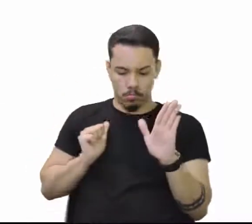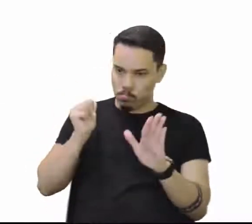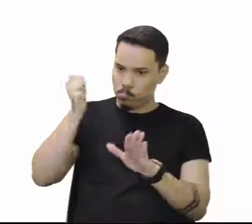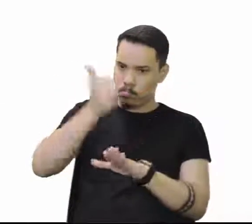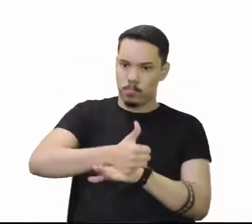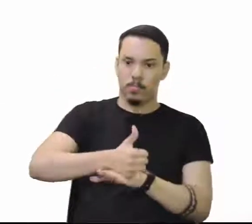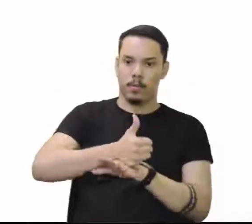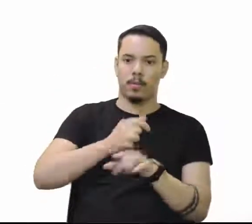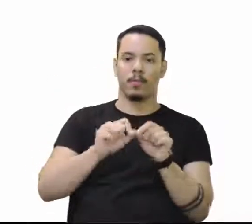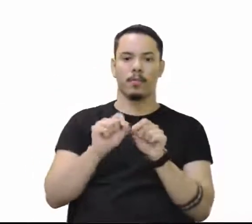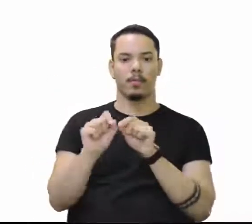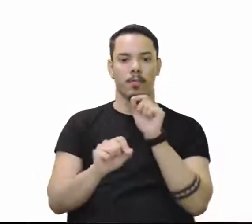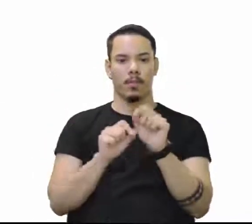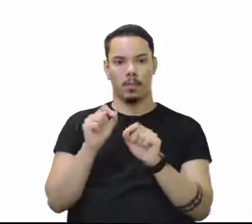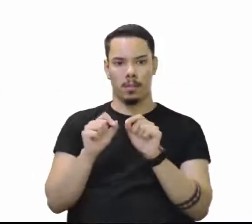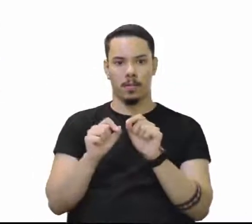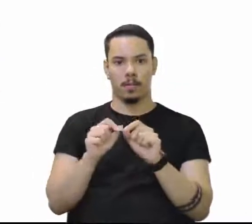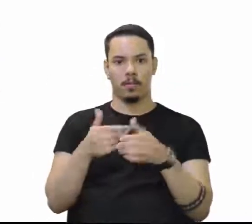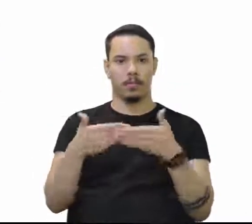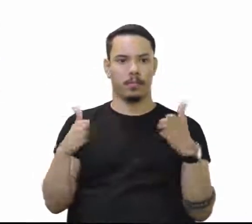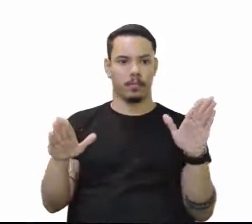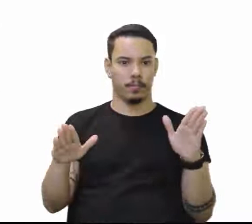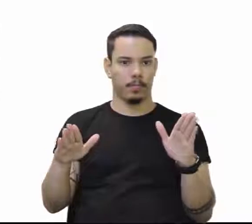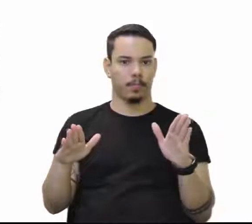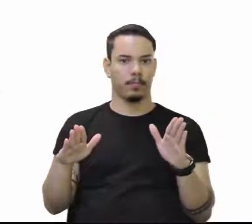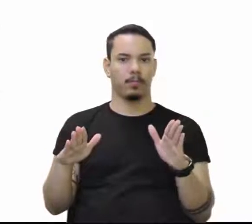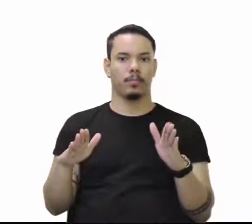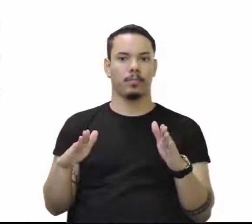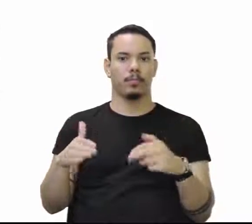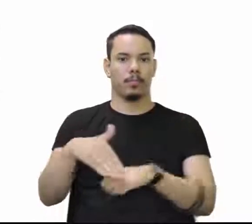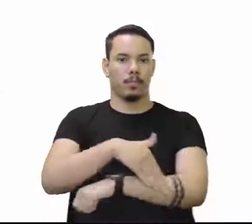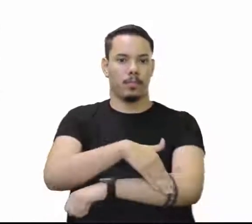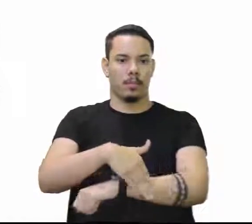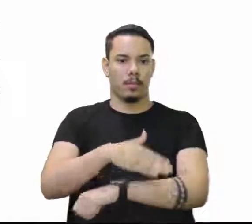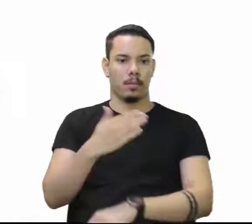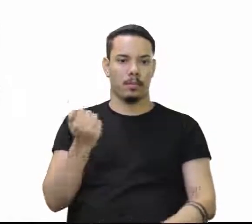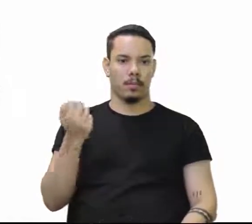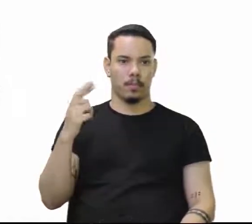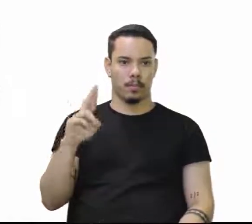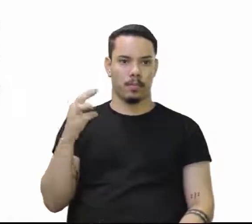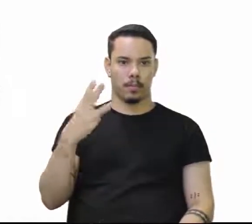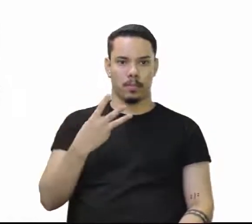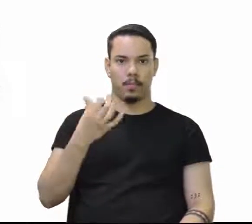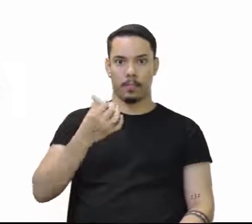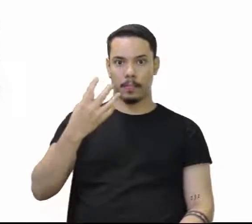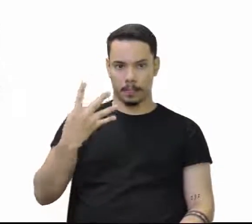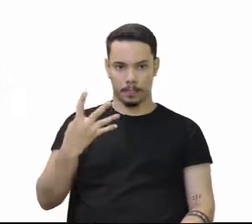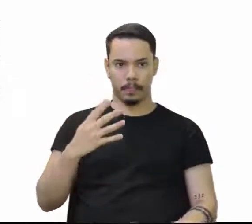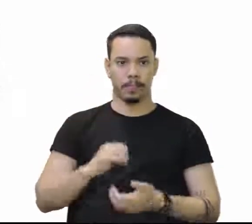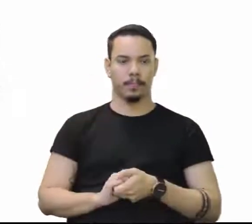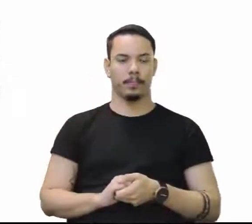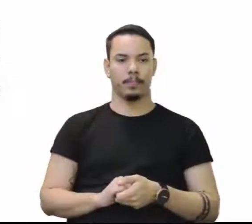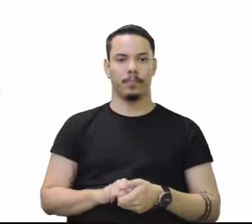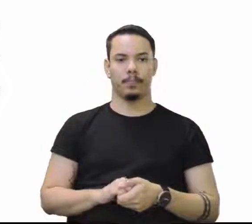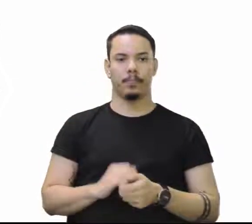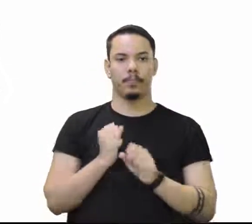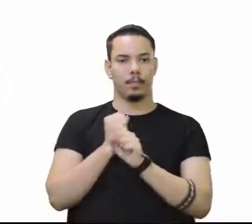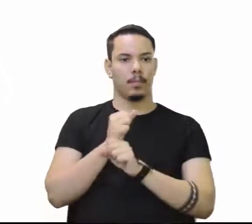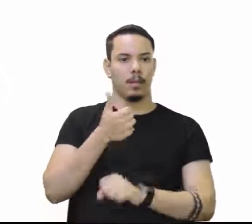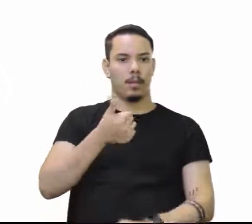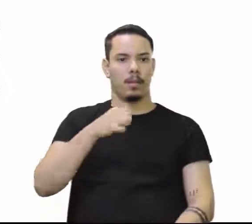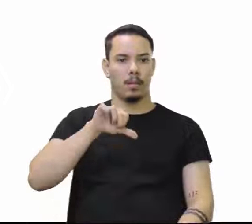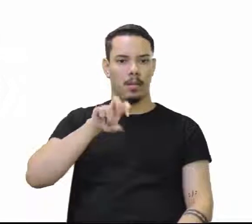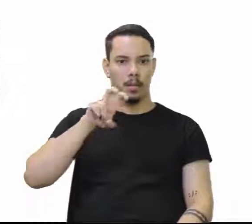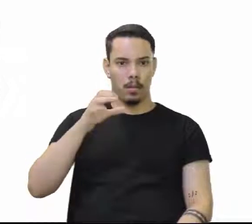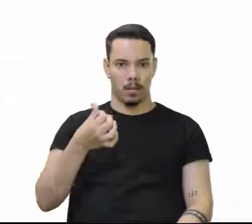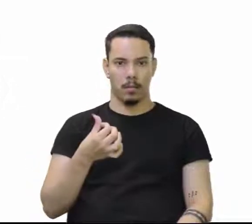e para a abertura da 364. Em 1956, o deputado